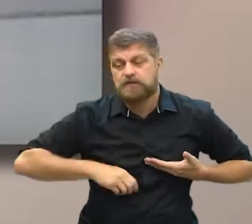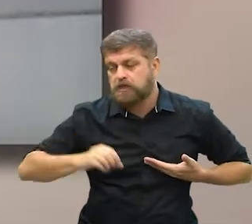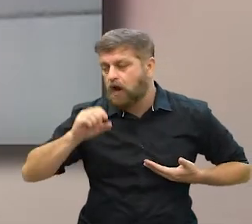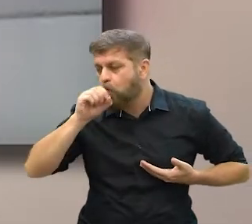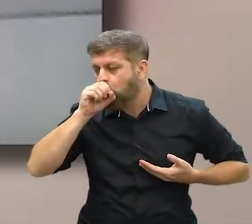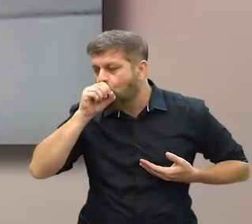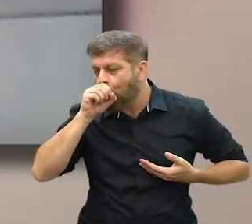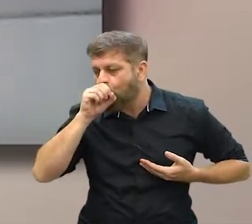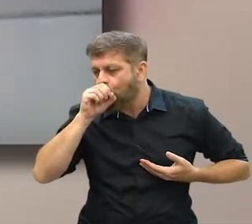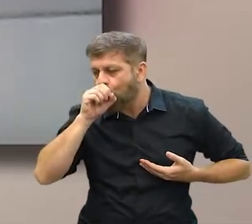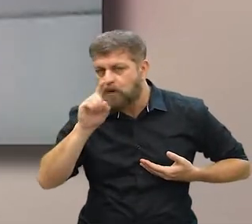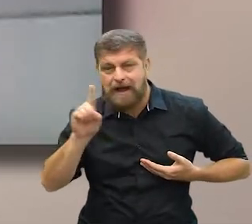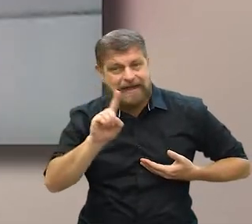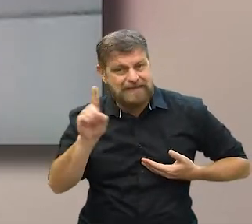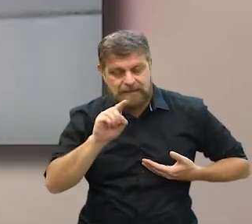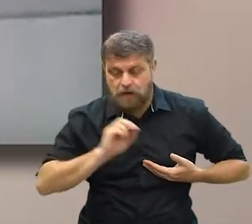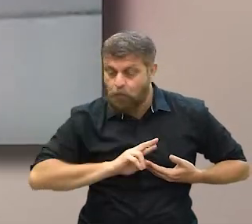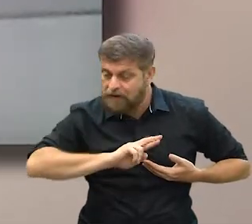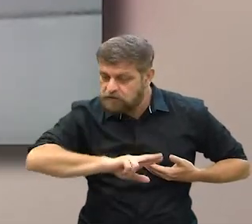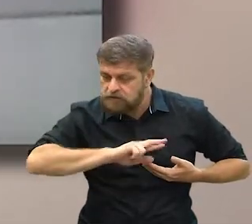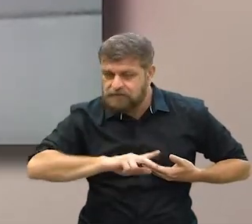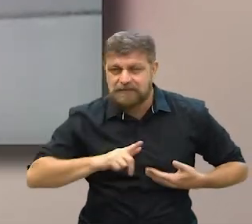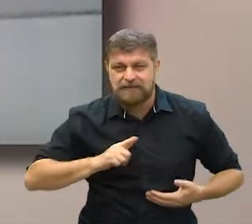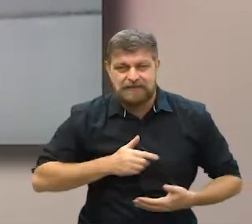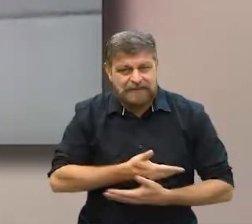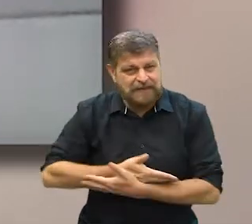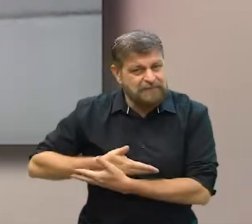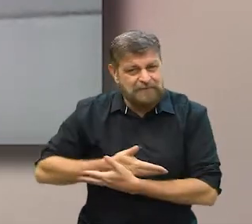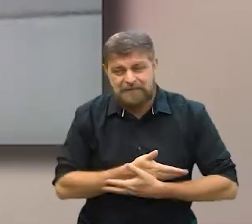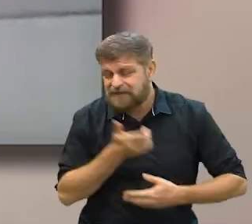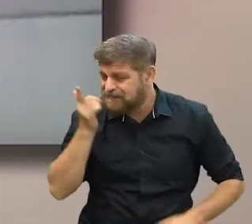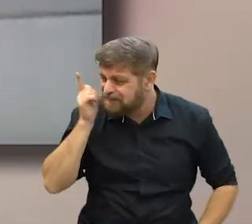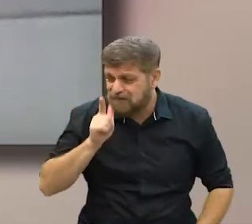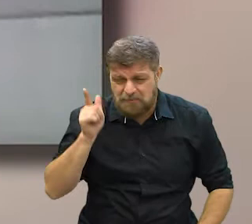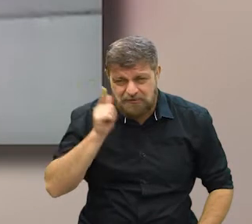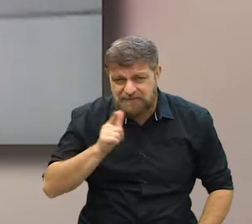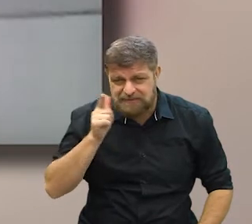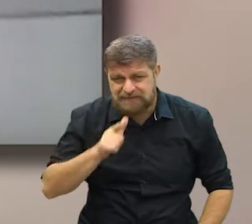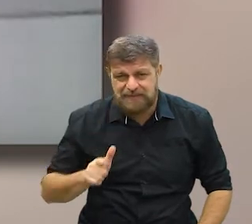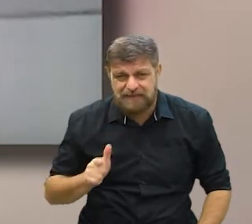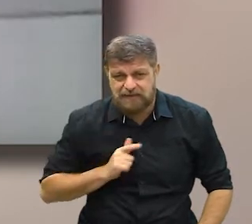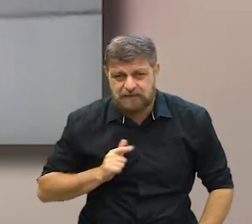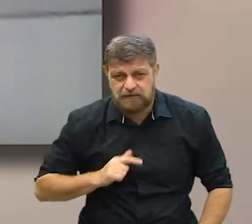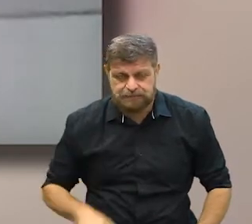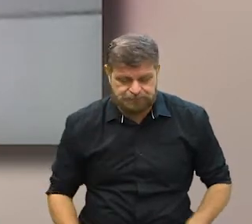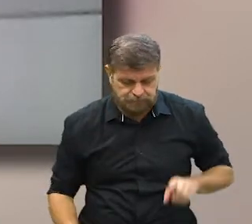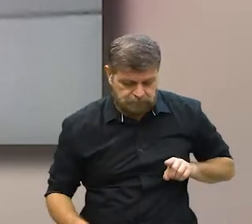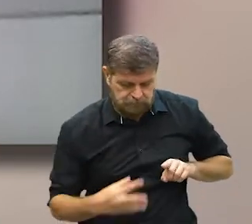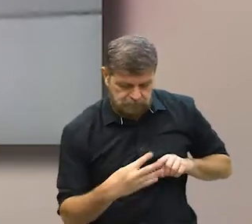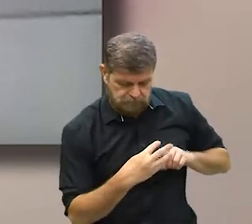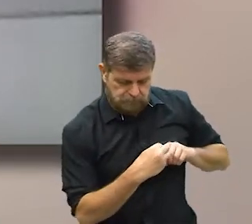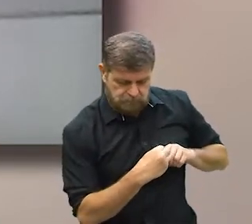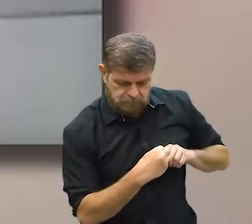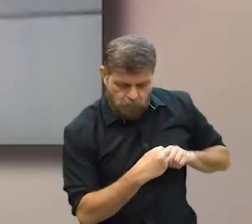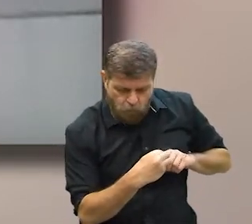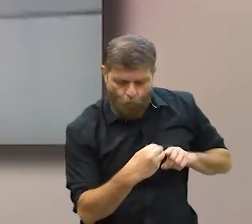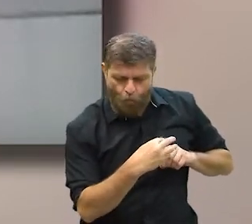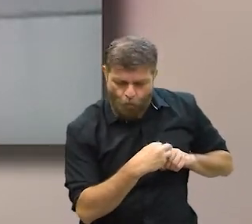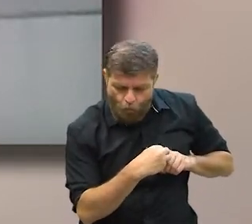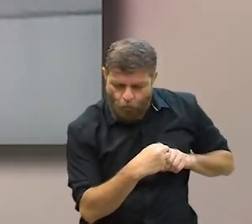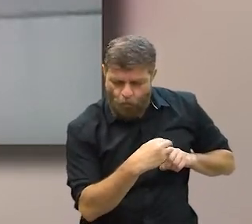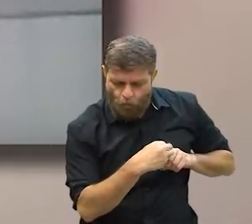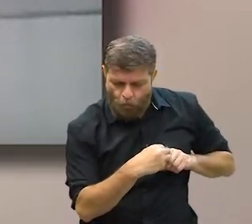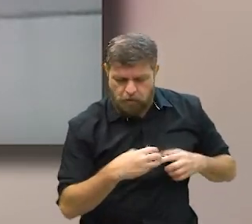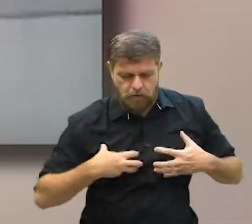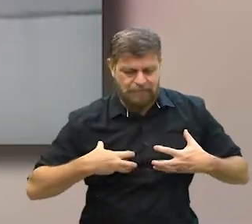no céu da boca e aí, então, tirando o leite, né? Então, tem bebê que não consegue fazer isso,